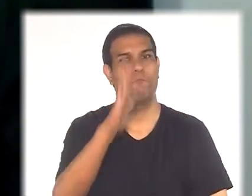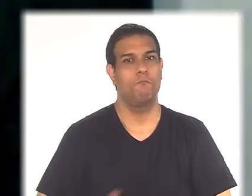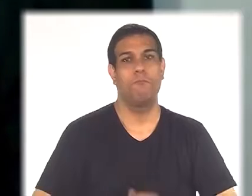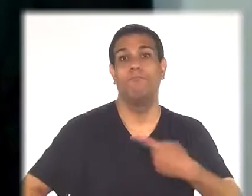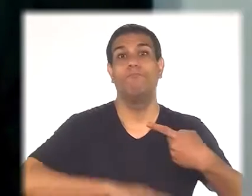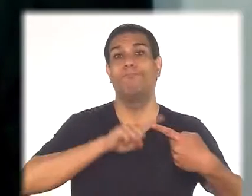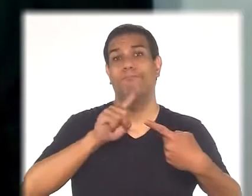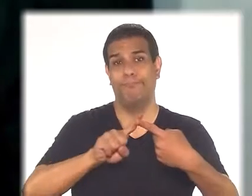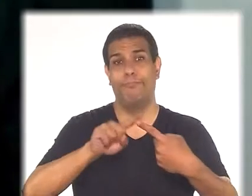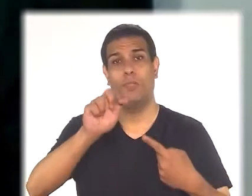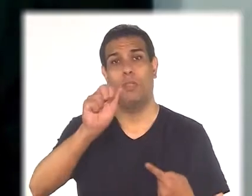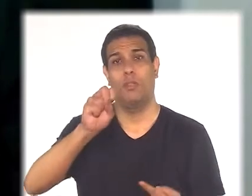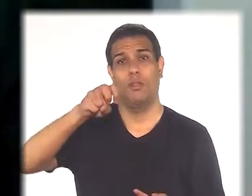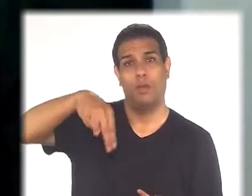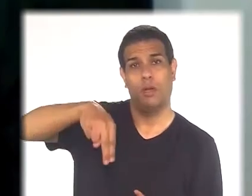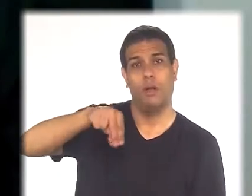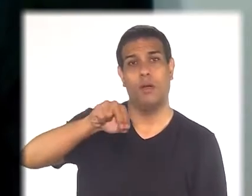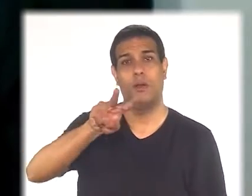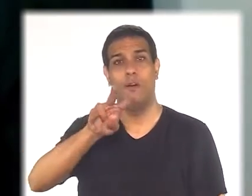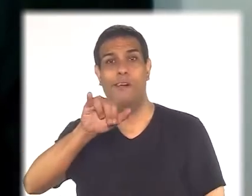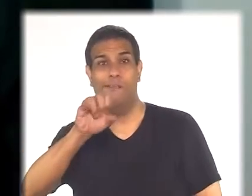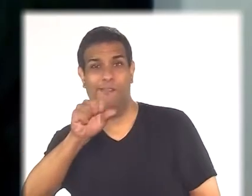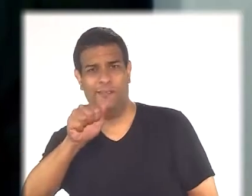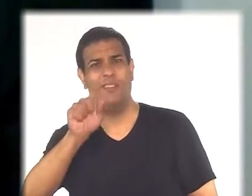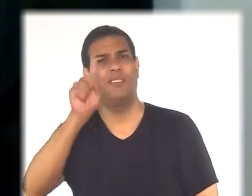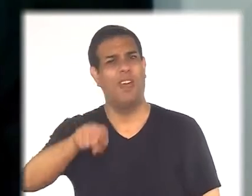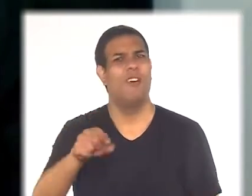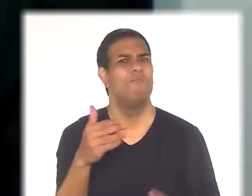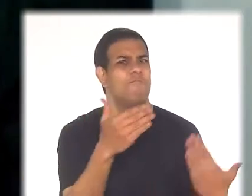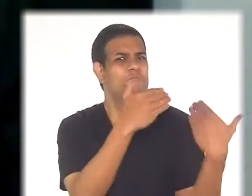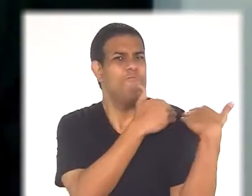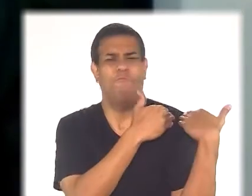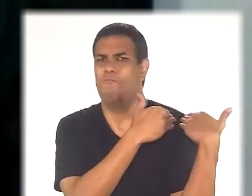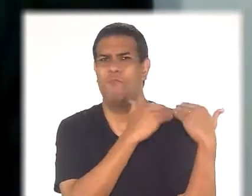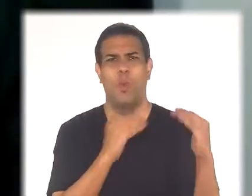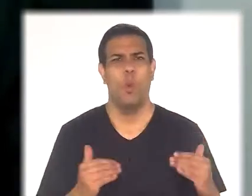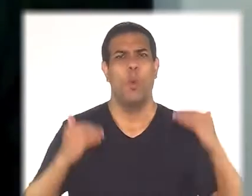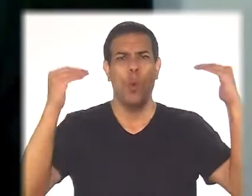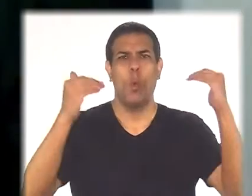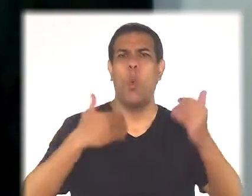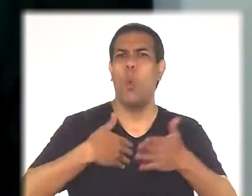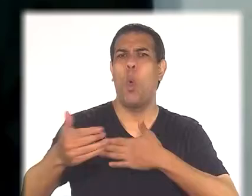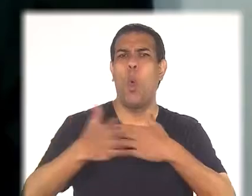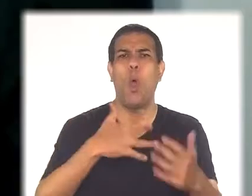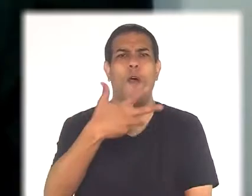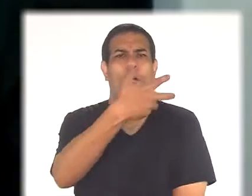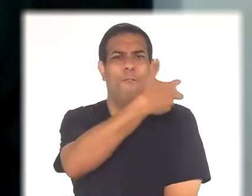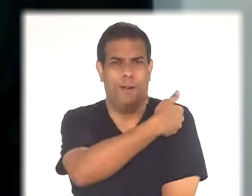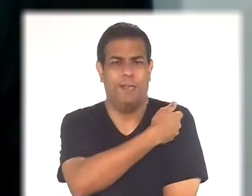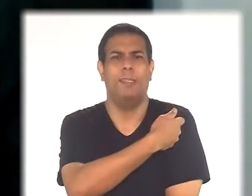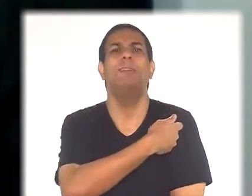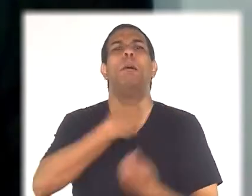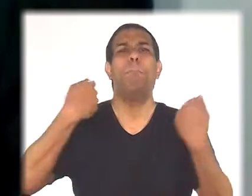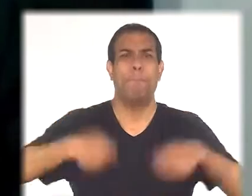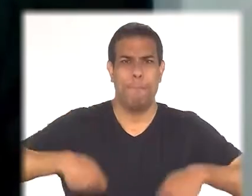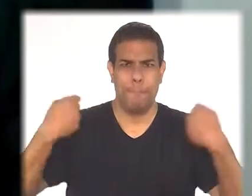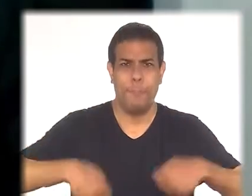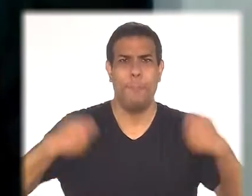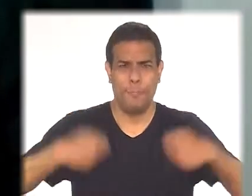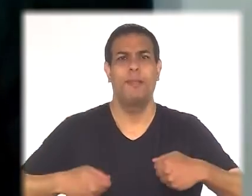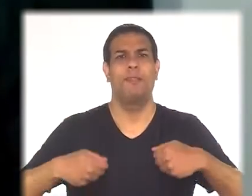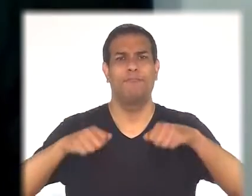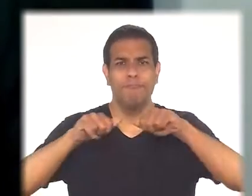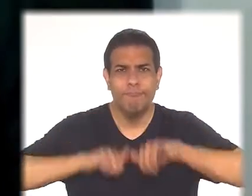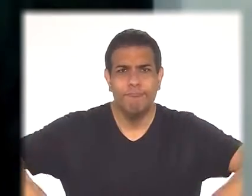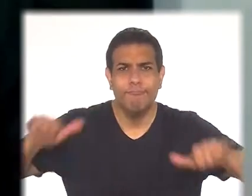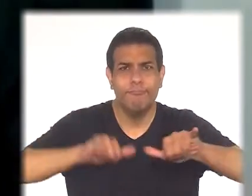privilegiada. Primeiro é a Anvisa. Nós temos uma autoridade sanitária muito respeitada. Qualquer vacina que seja liberada pela Anvisa